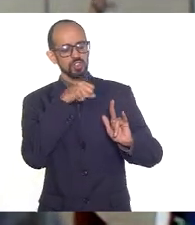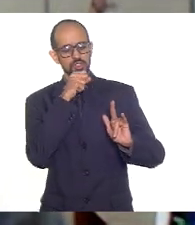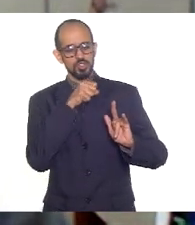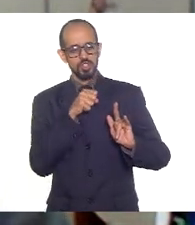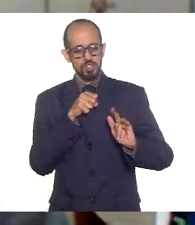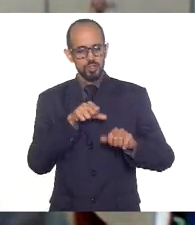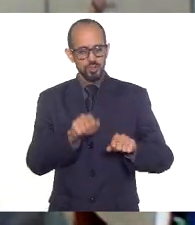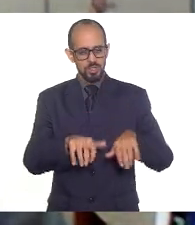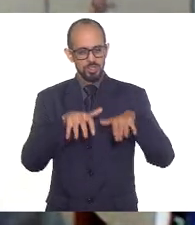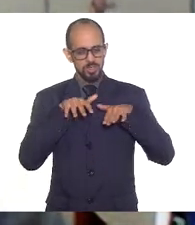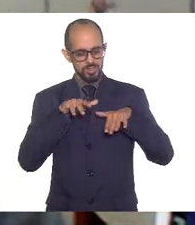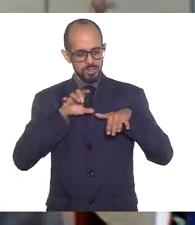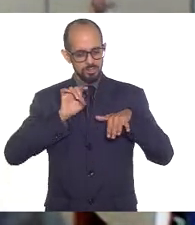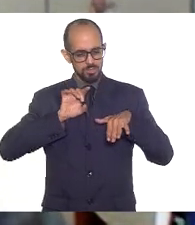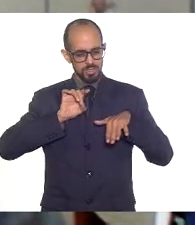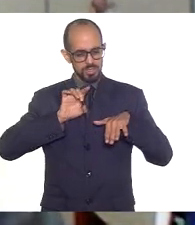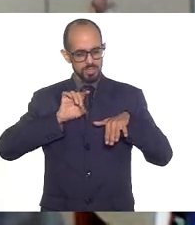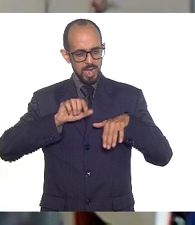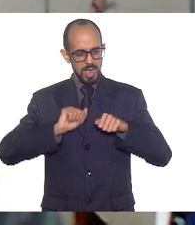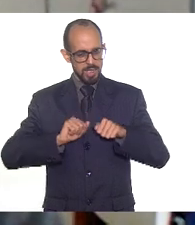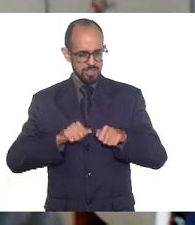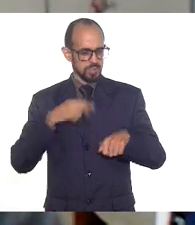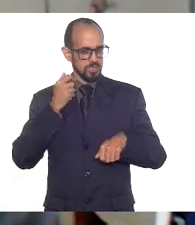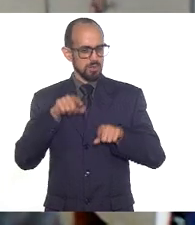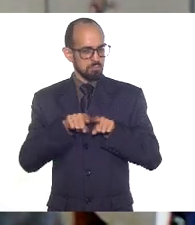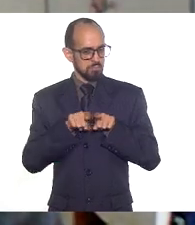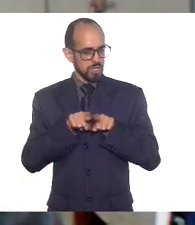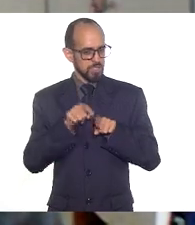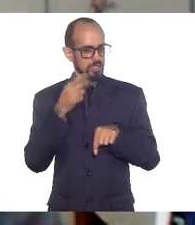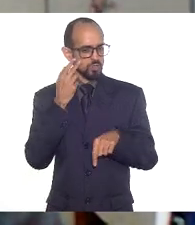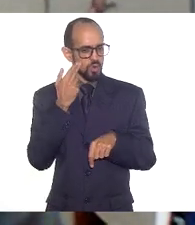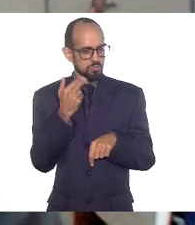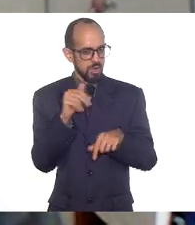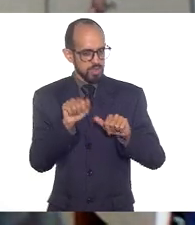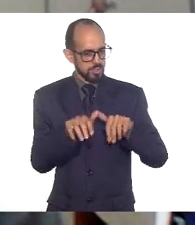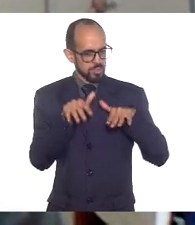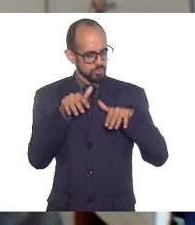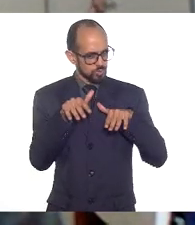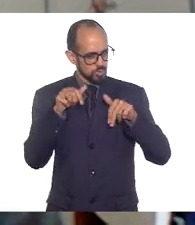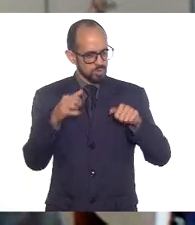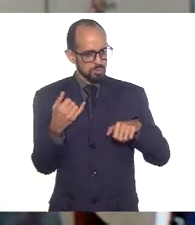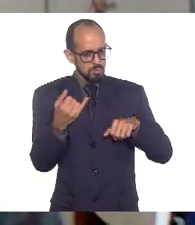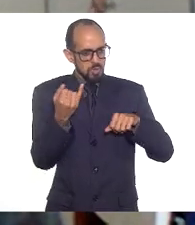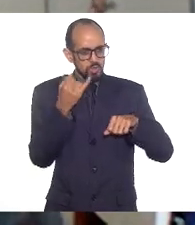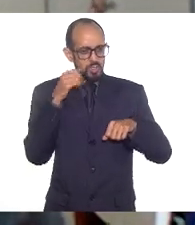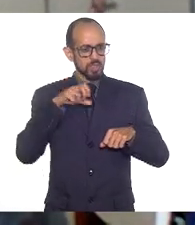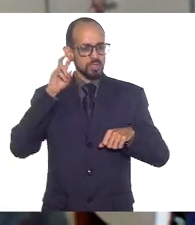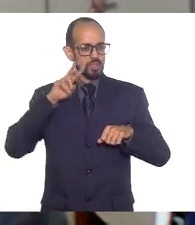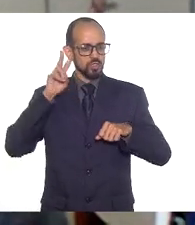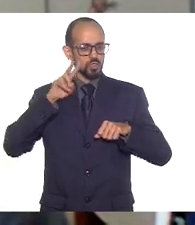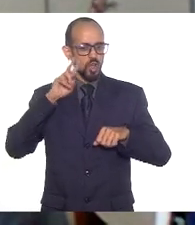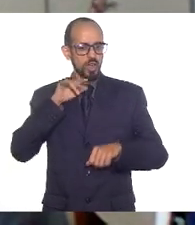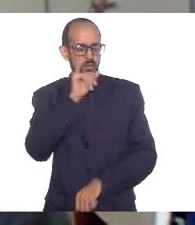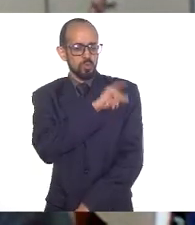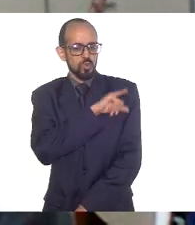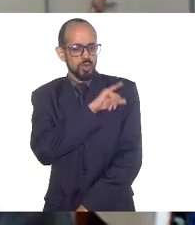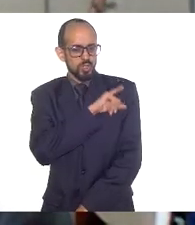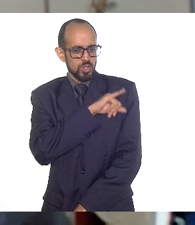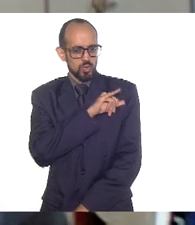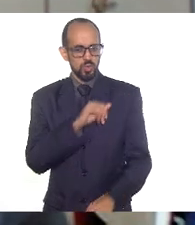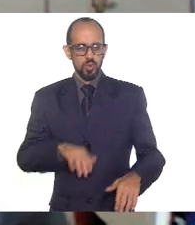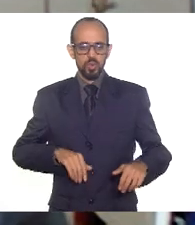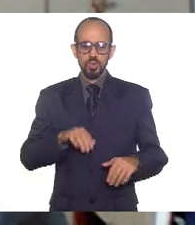sessões ordinárias e extraordinárias deixaram de acontecer nesse prédio de tanta importância histórica para o estado do Rio de Janeiro